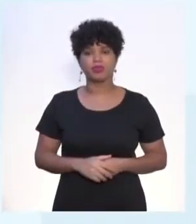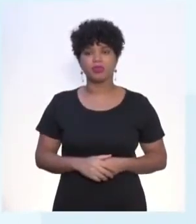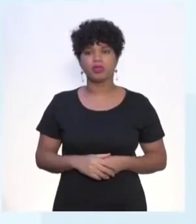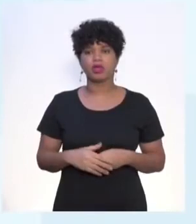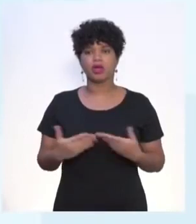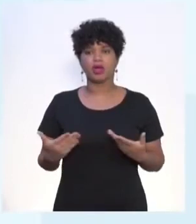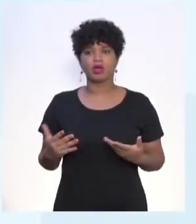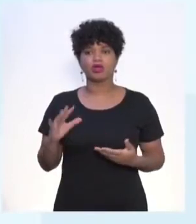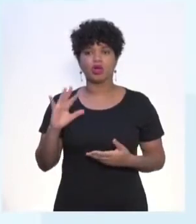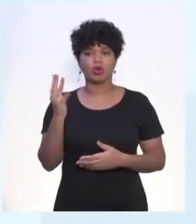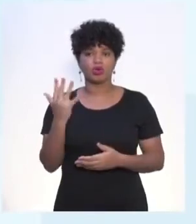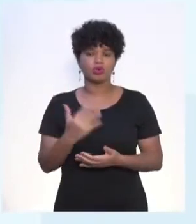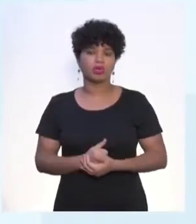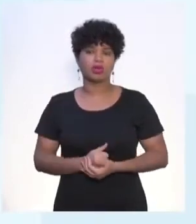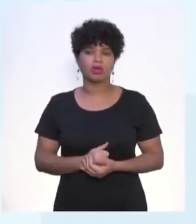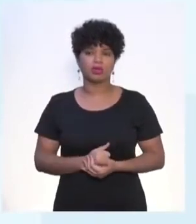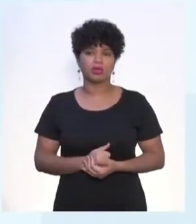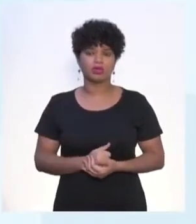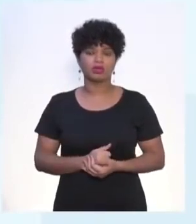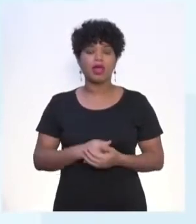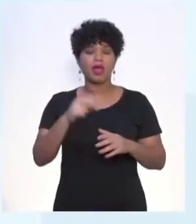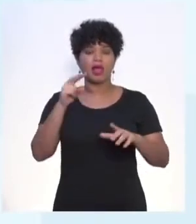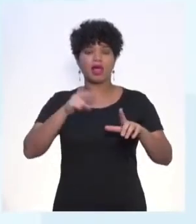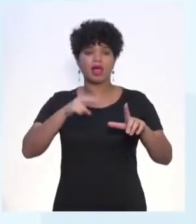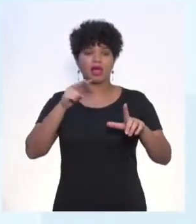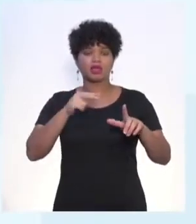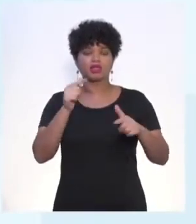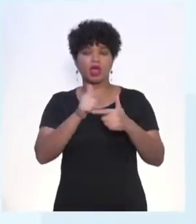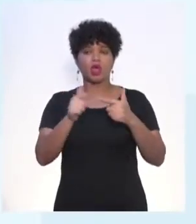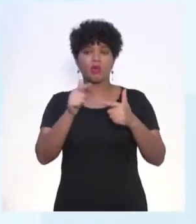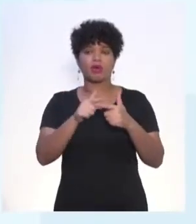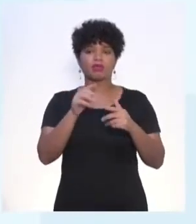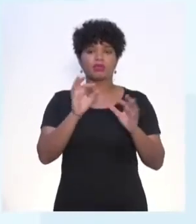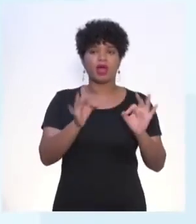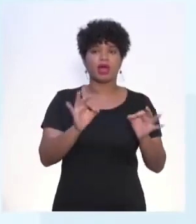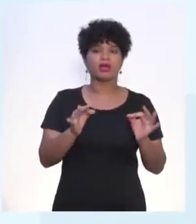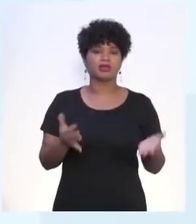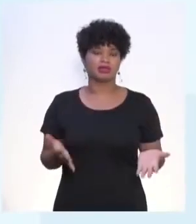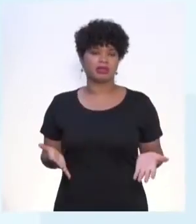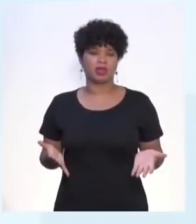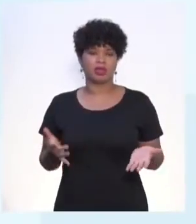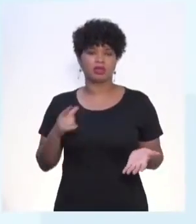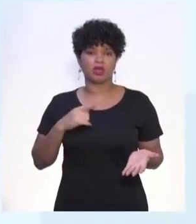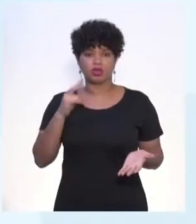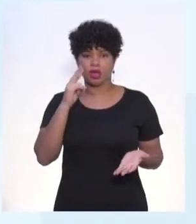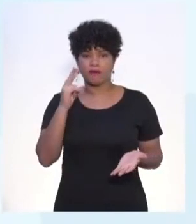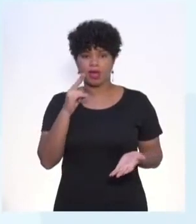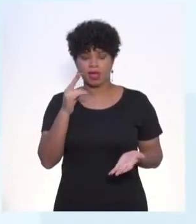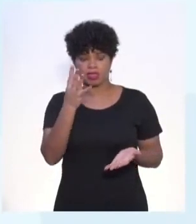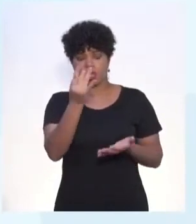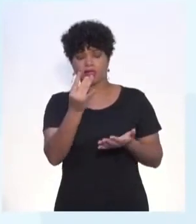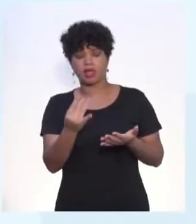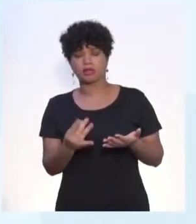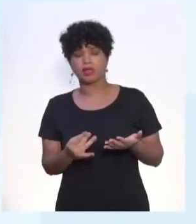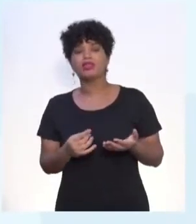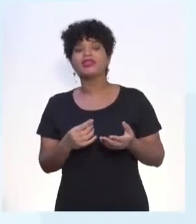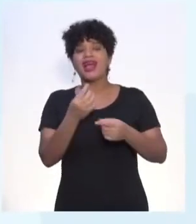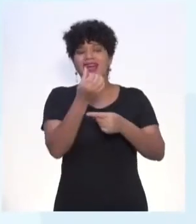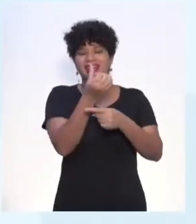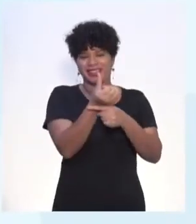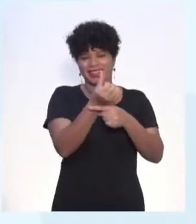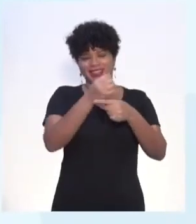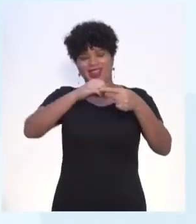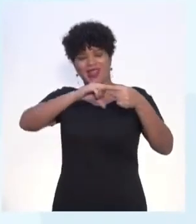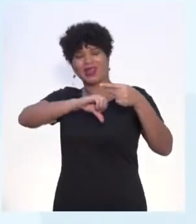que você chega lendo o problema, e o número de acertos, esse sim, né? Tá aqui descrito no problema, portanto, temos